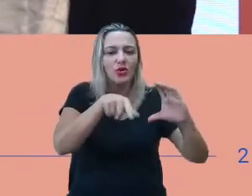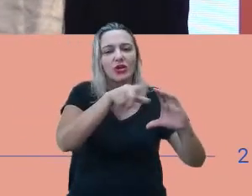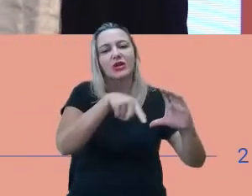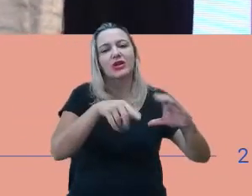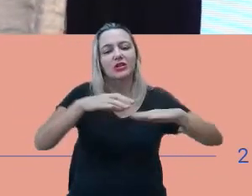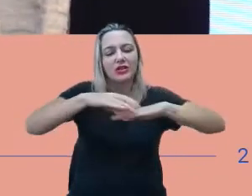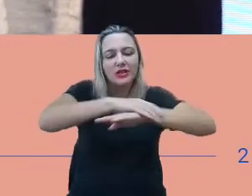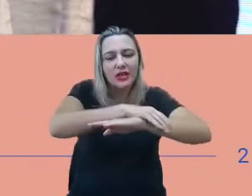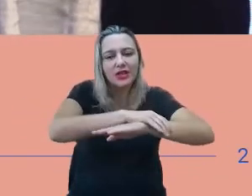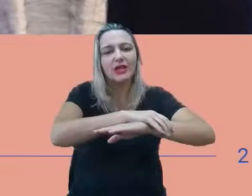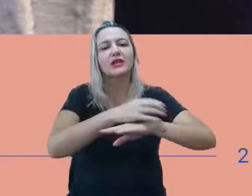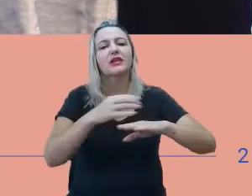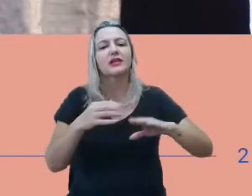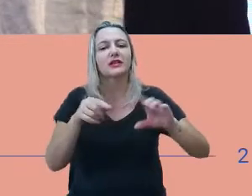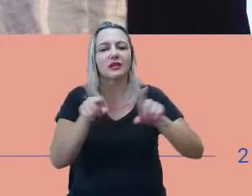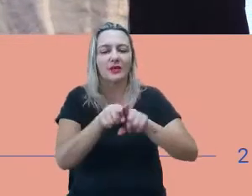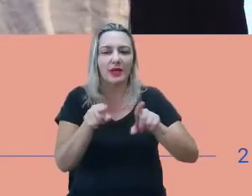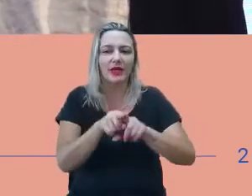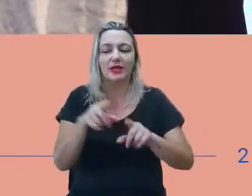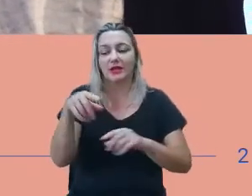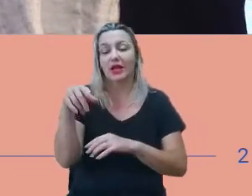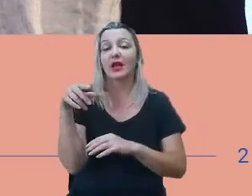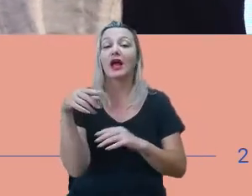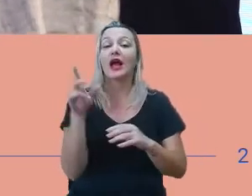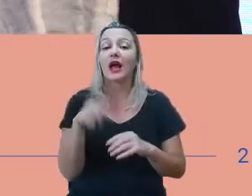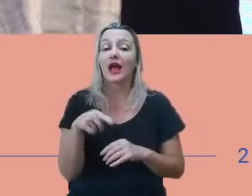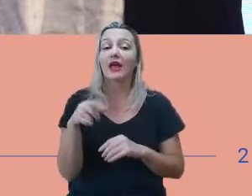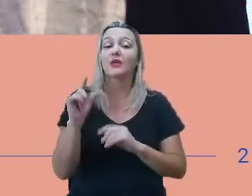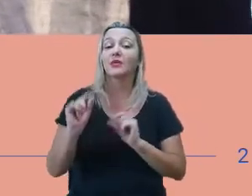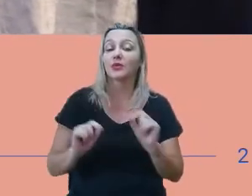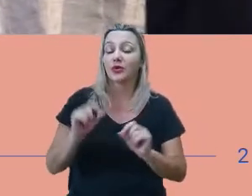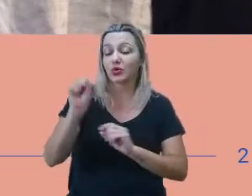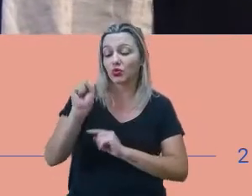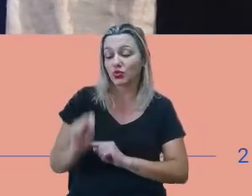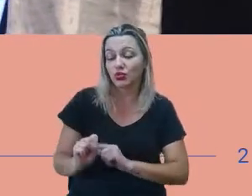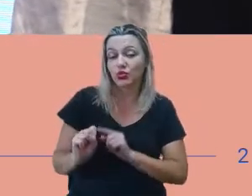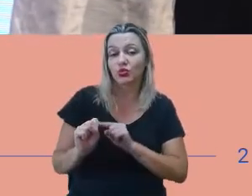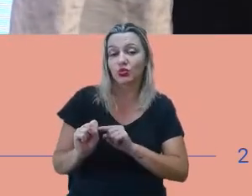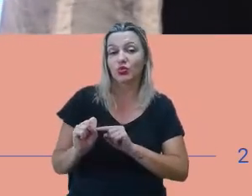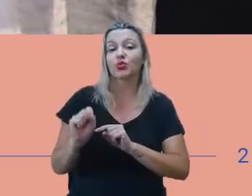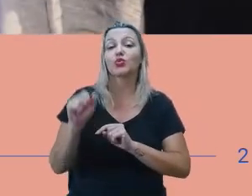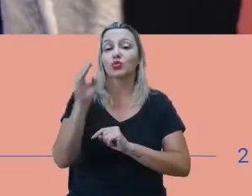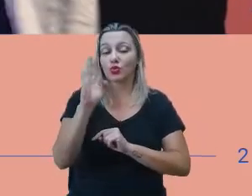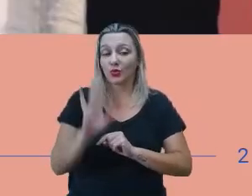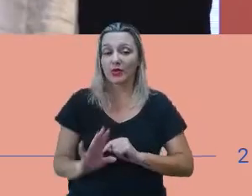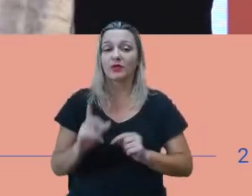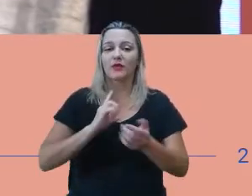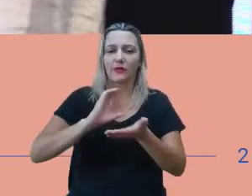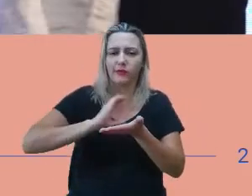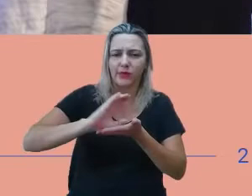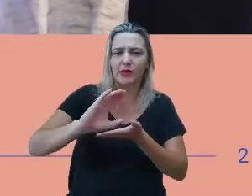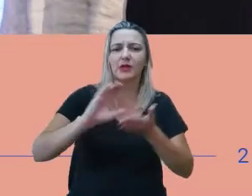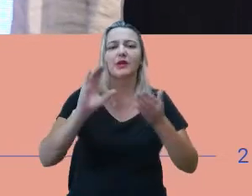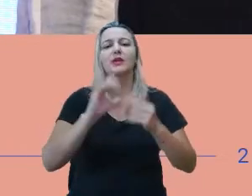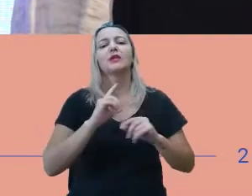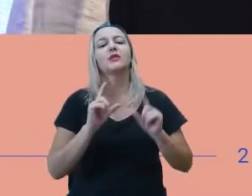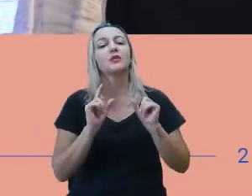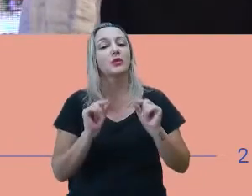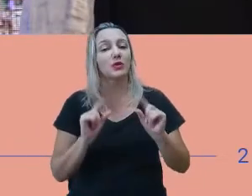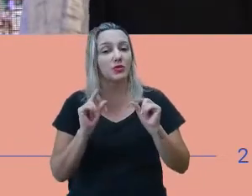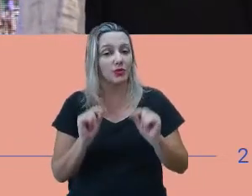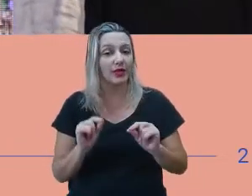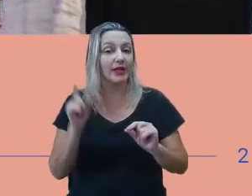que tem no sul do Brasil com financiamento alemão com financiamento da finep e a primeira planta desse dica verde